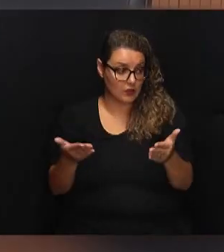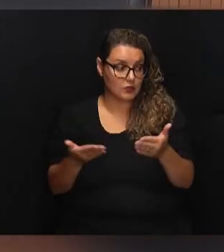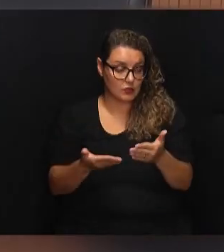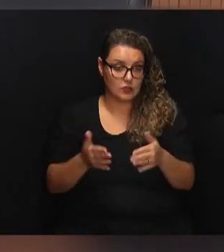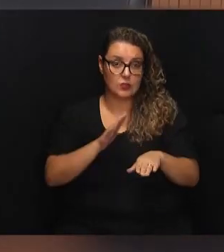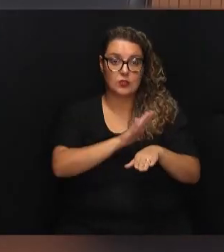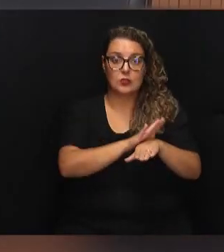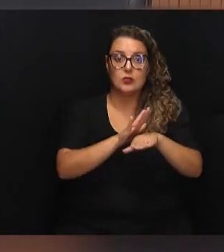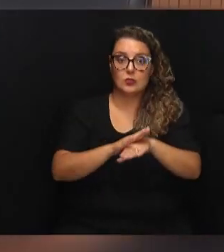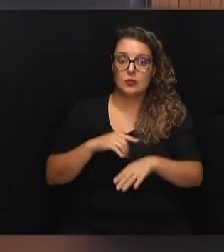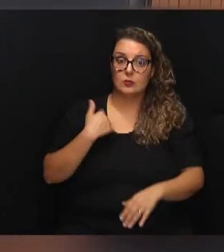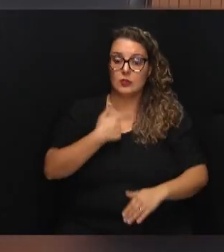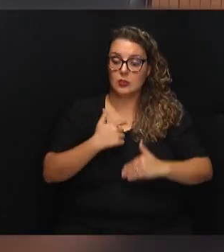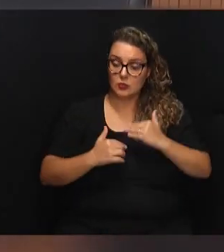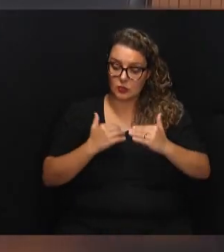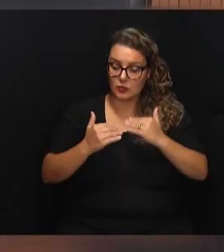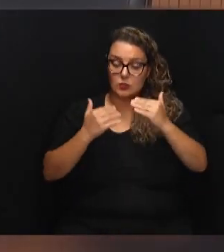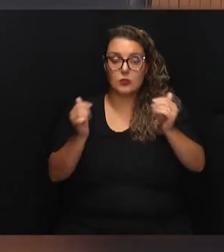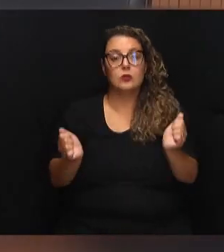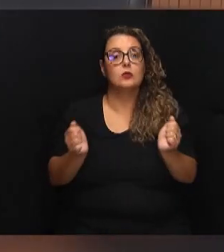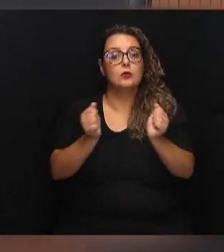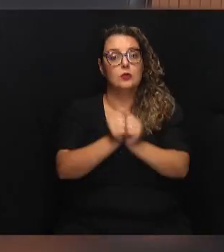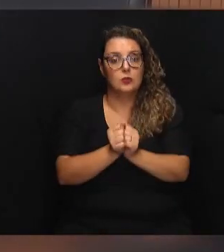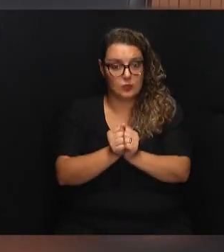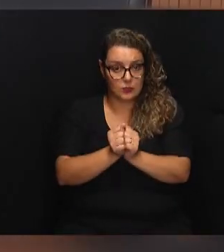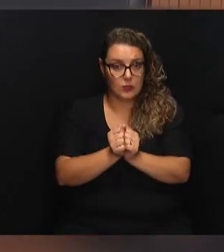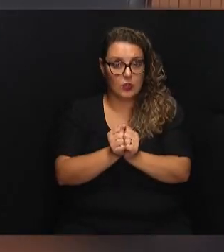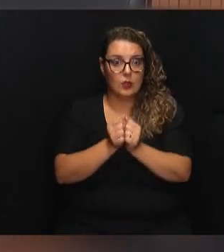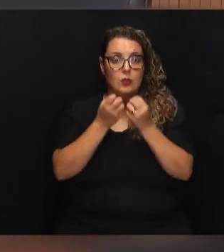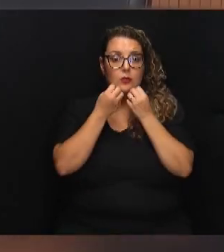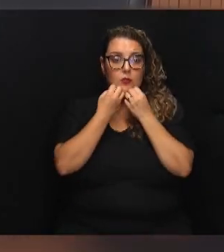para que a gente construa juntos uma